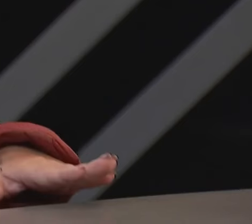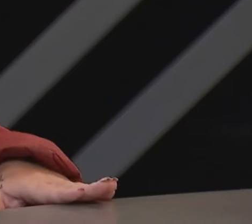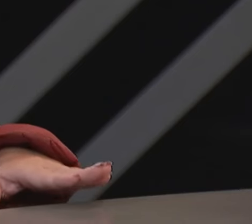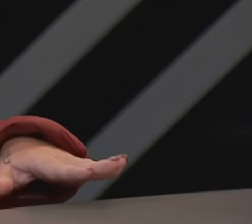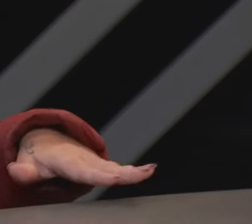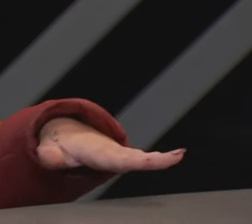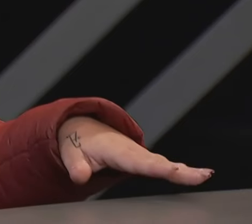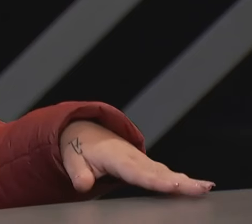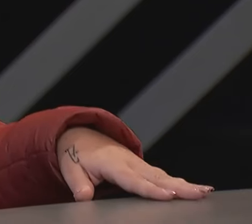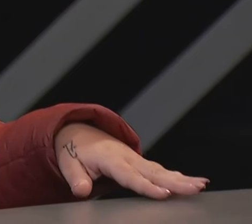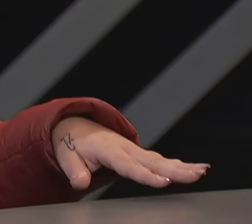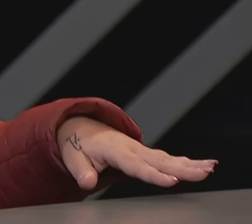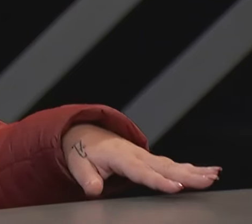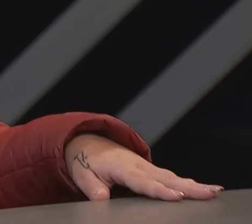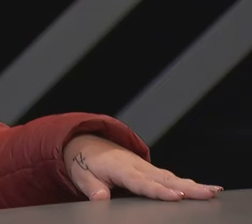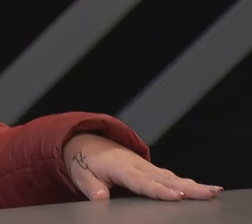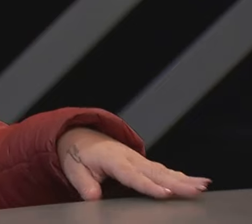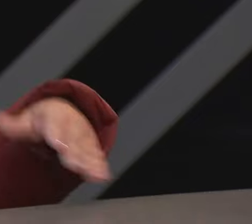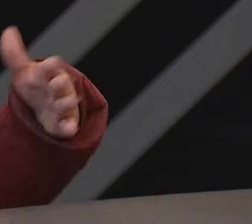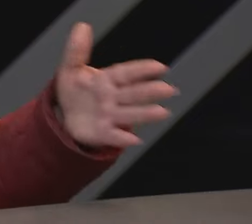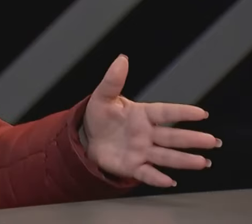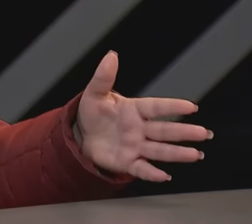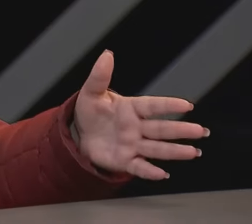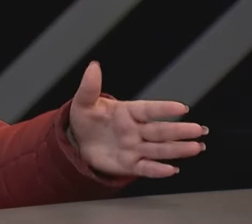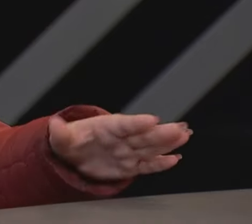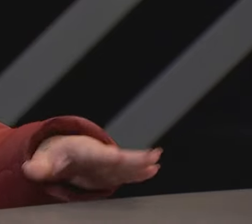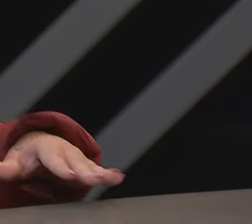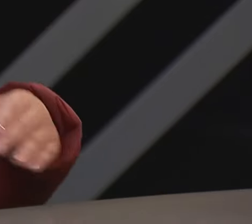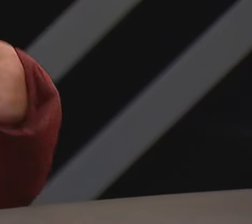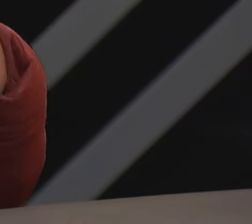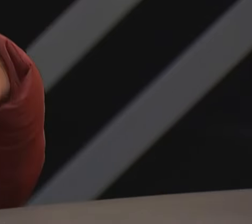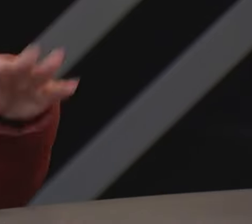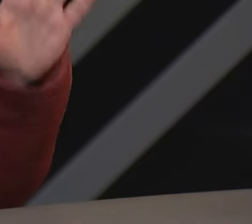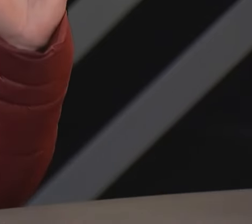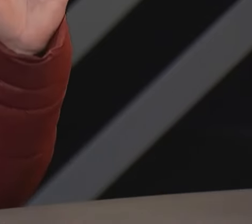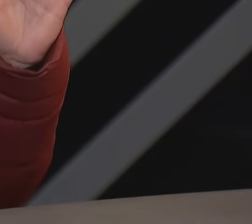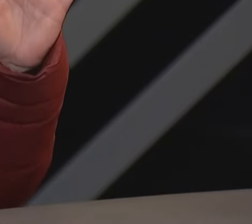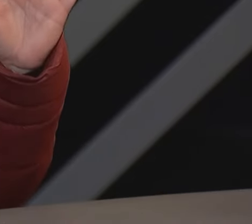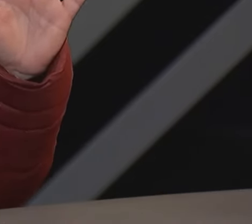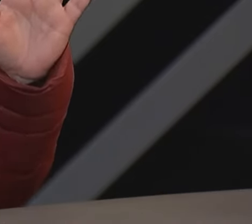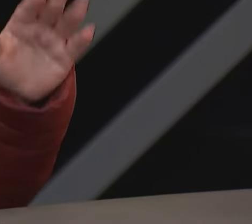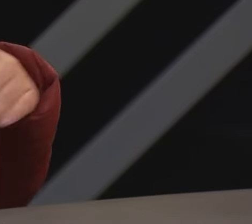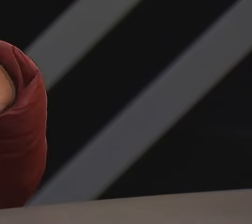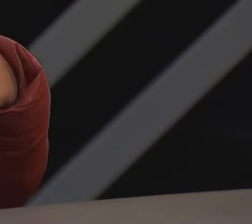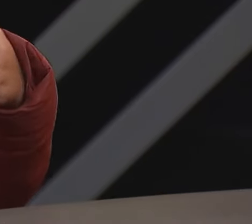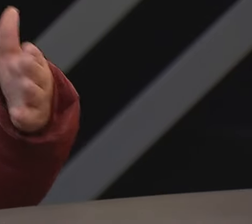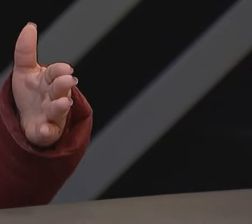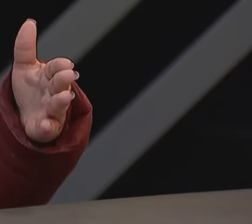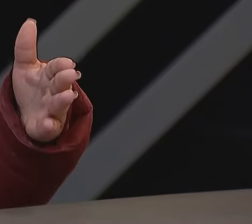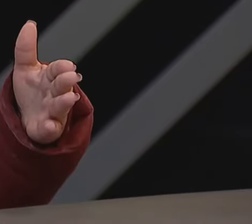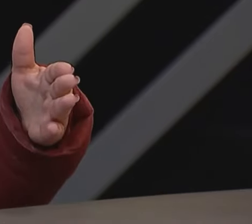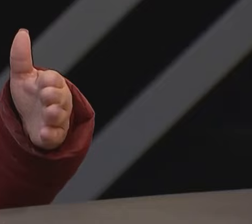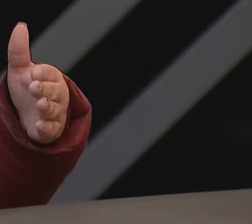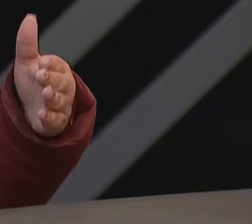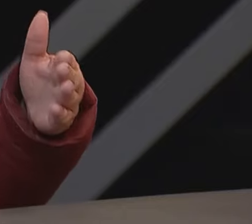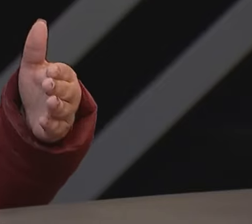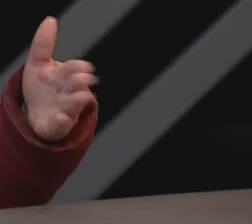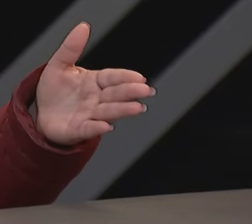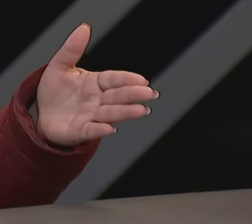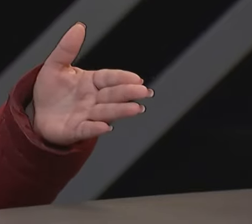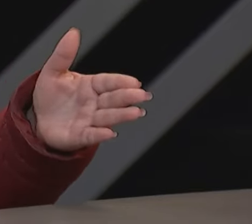que eu fiz? Pedi para a avó da minha filha ficar com ela, a avó paterna, e fui para o mundo. E aí, eu desempregada, falei,